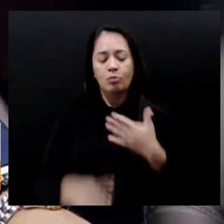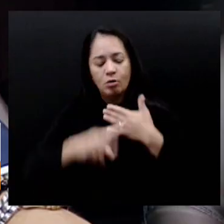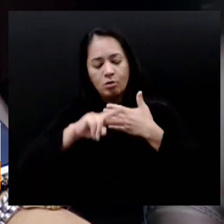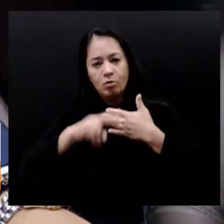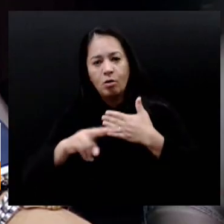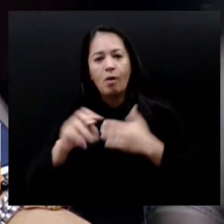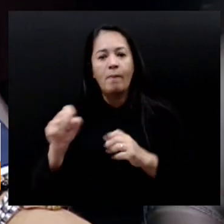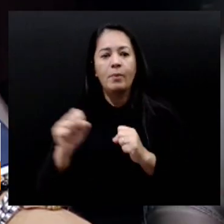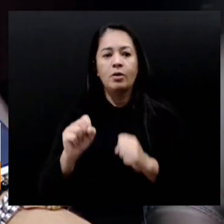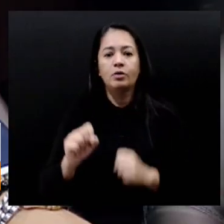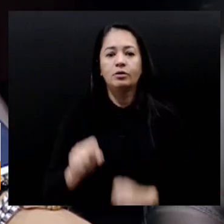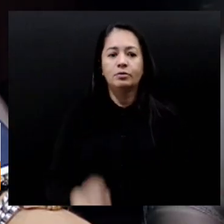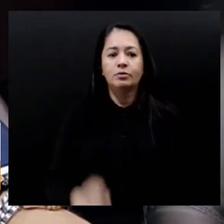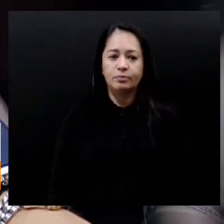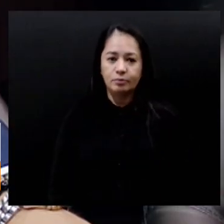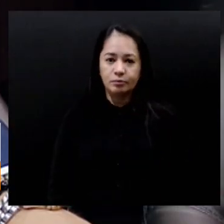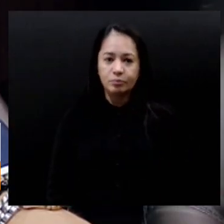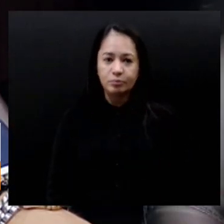na justiça criminal.